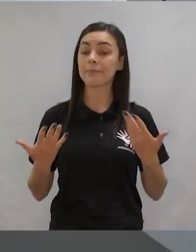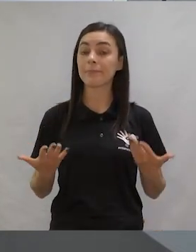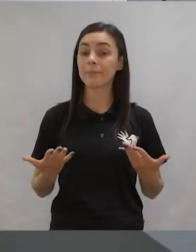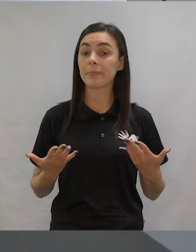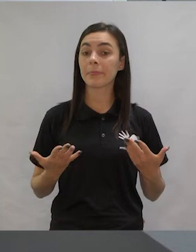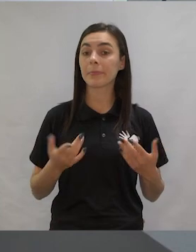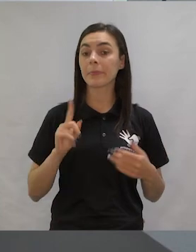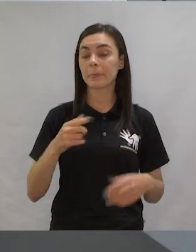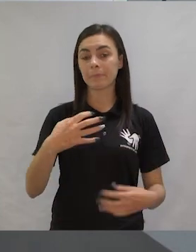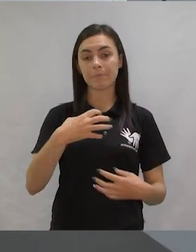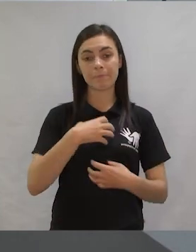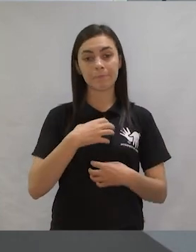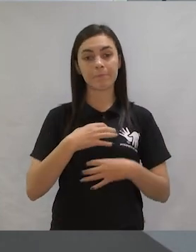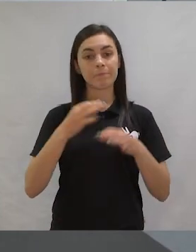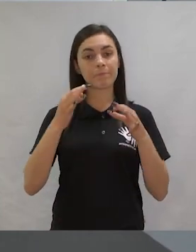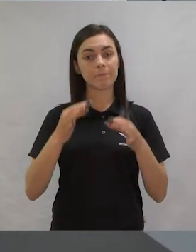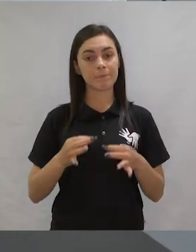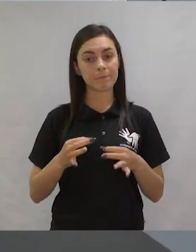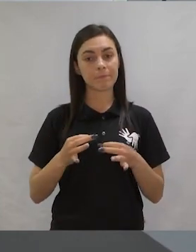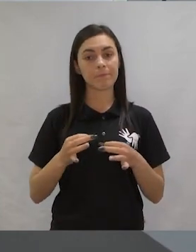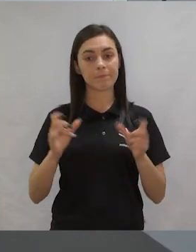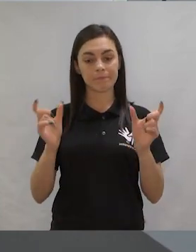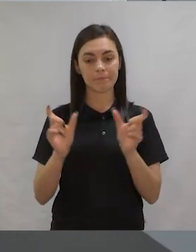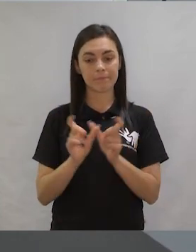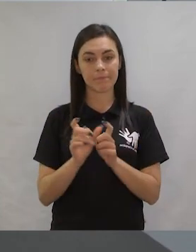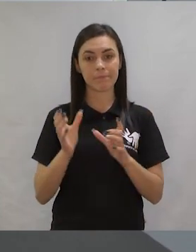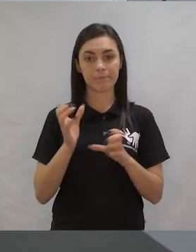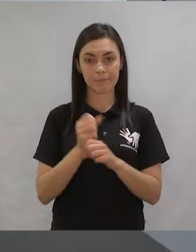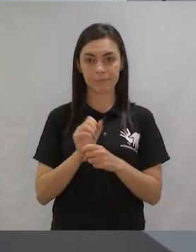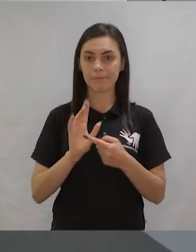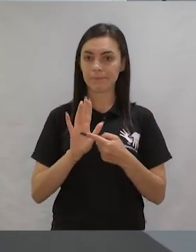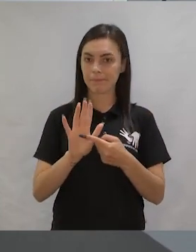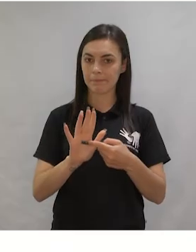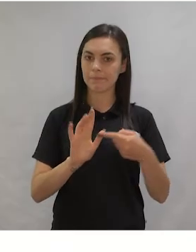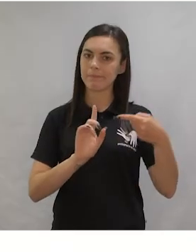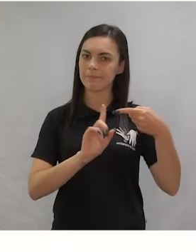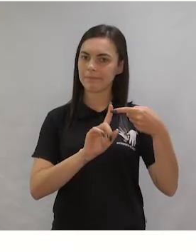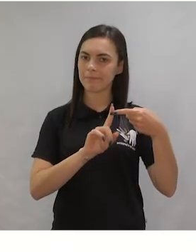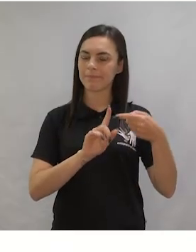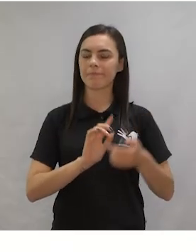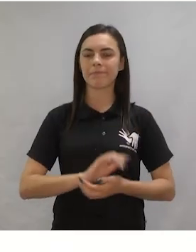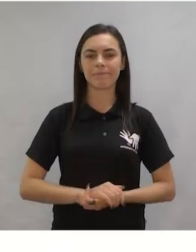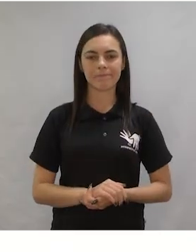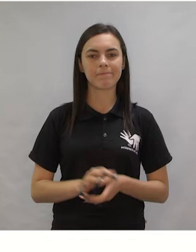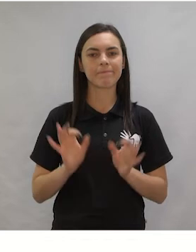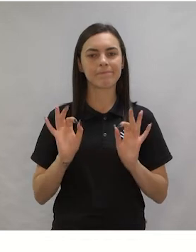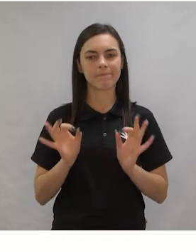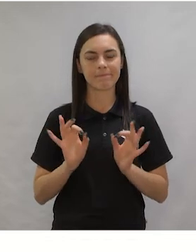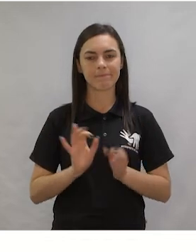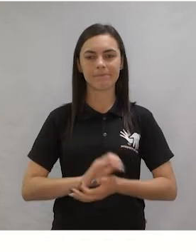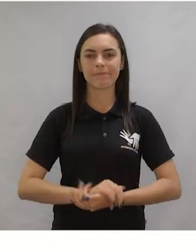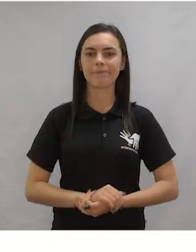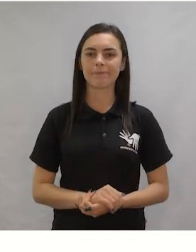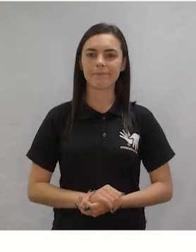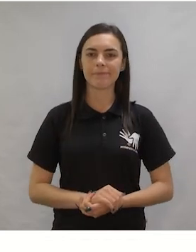igual. Então, essa é a forma de representar a expressão. É a letra A. Muito